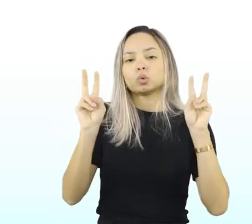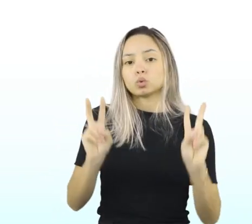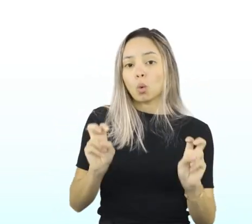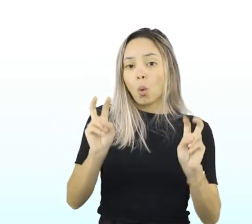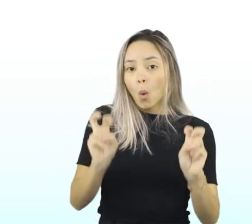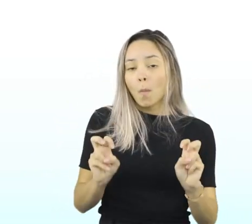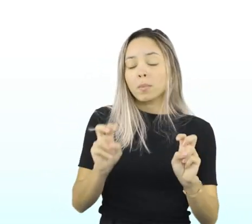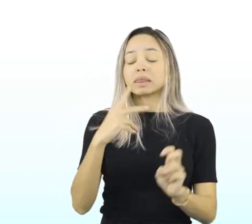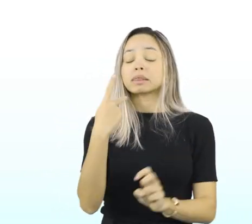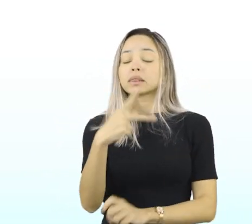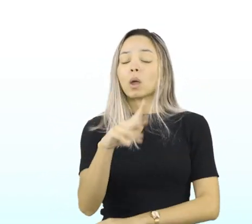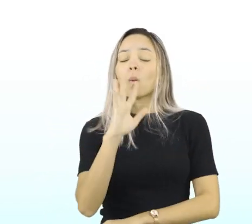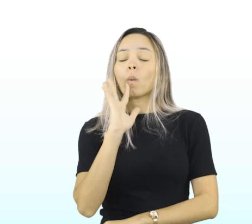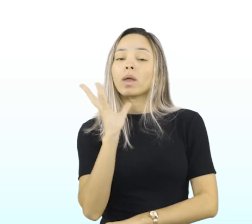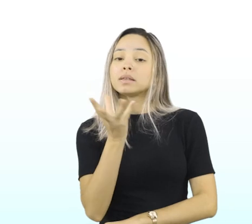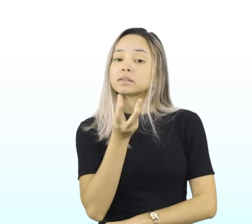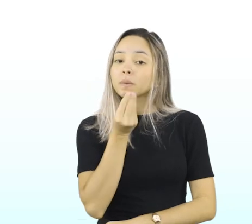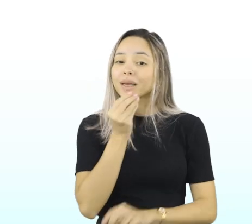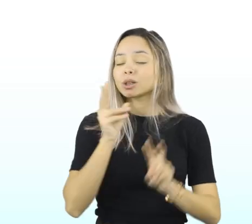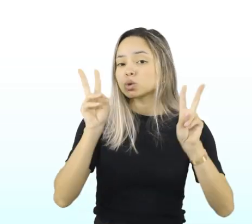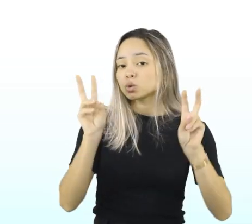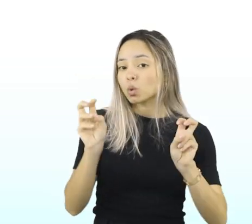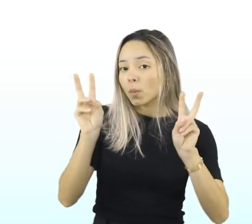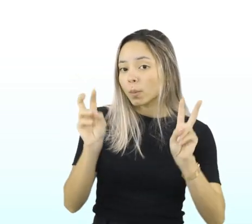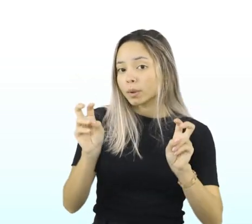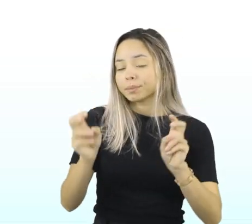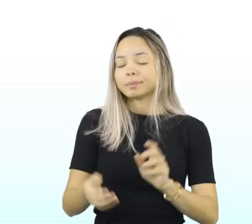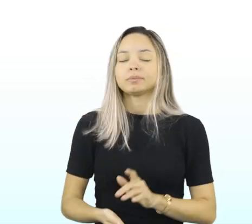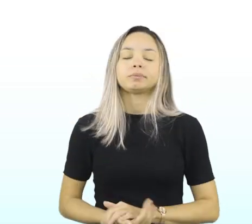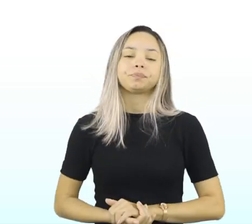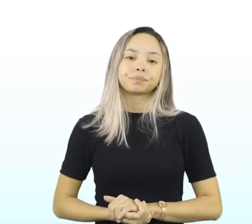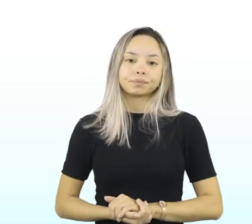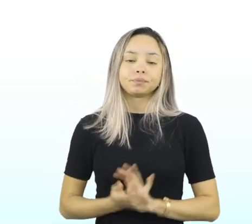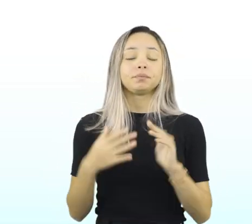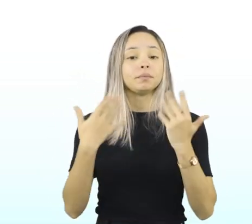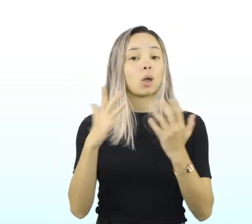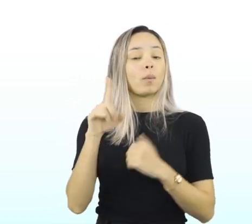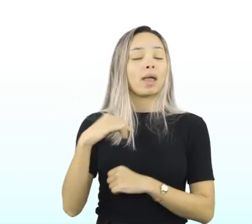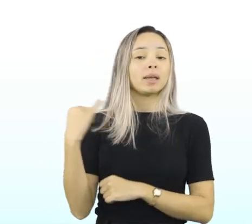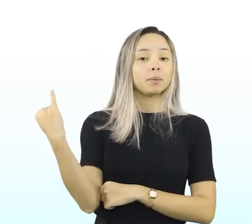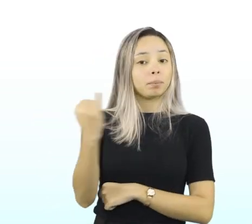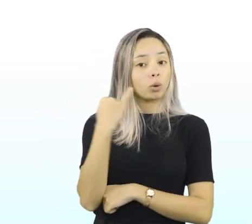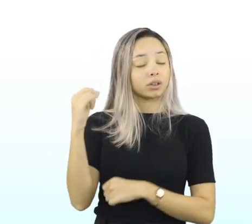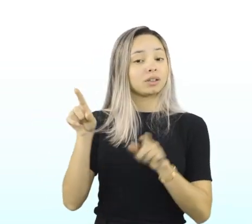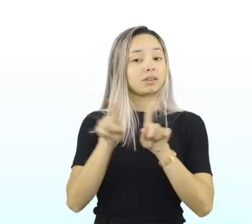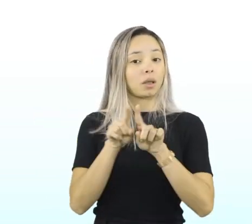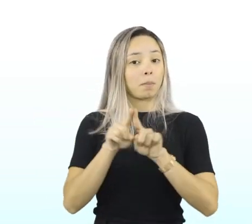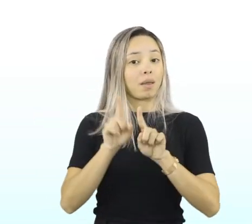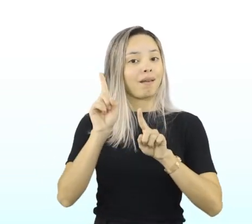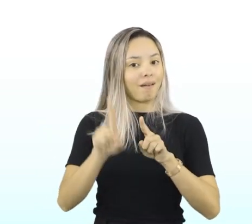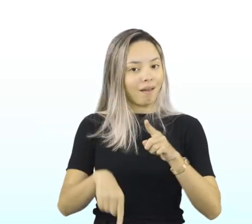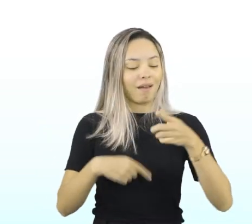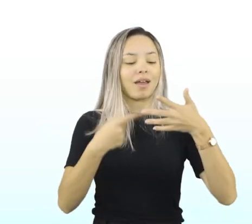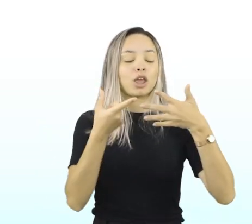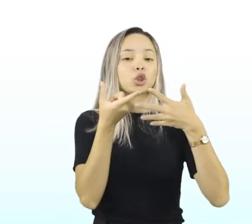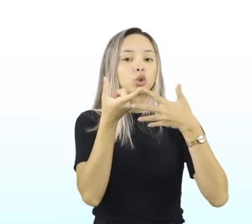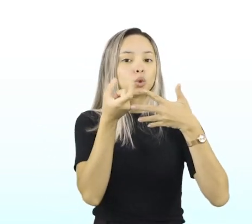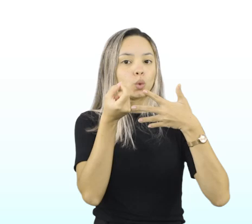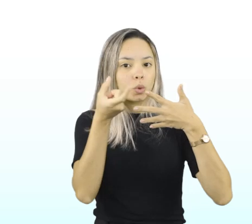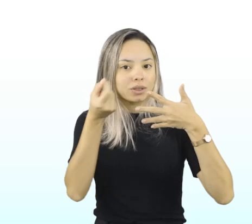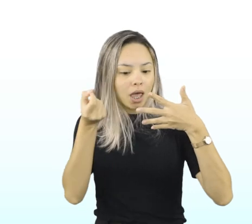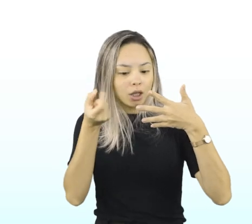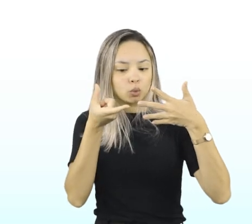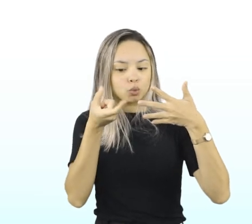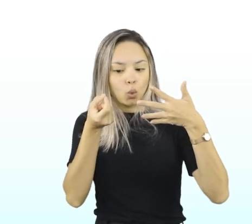parte aí, não é, do teu conhecimento sobre o tema, sobre o assunto. Então, ó, extremamente importante, também vale de 0 a 200